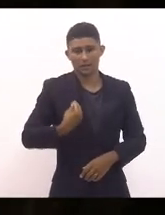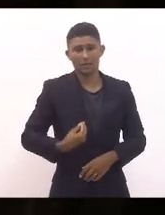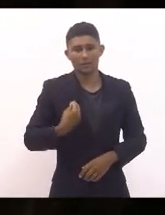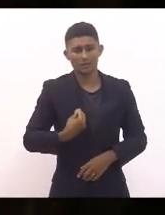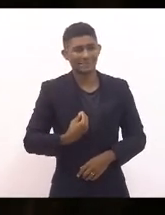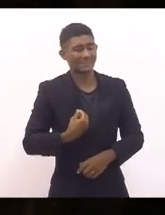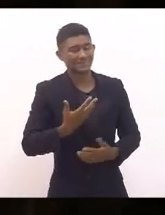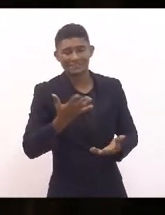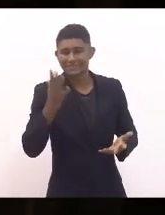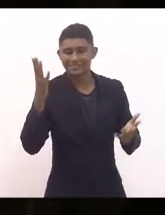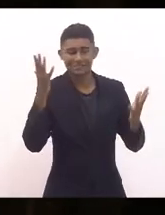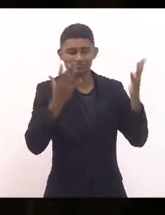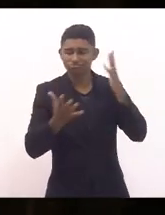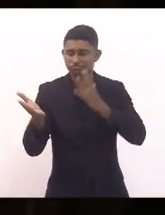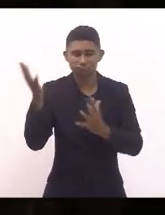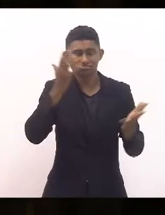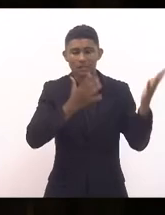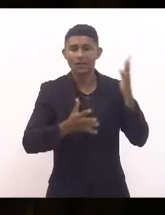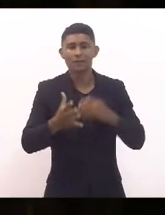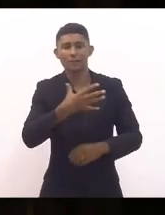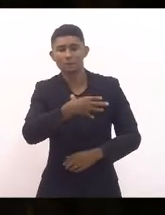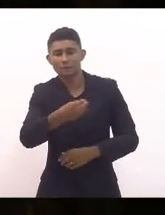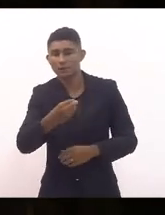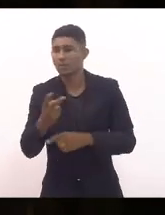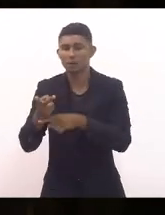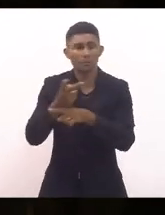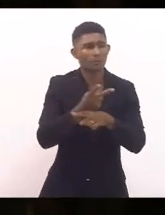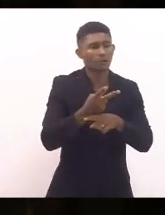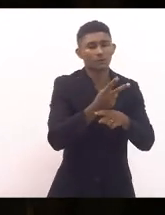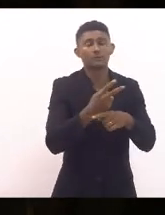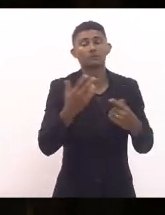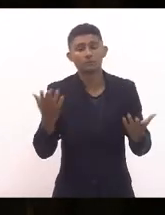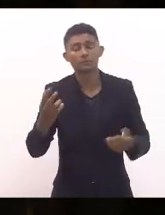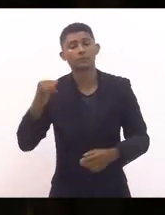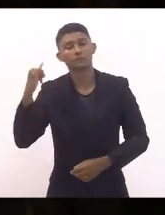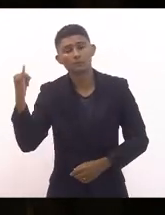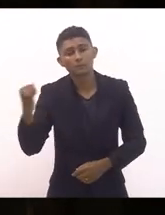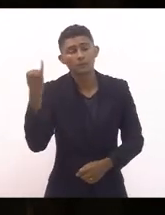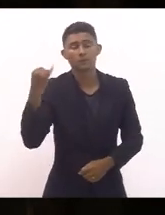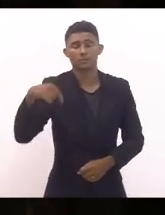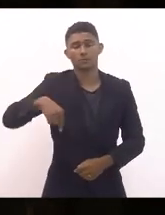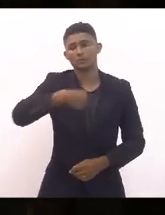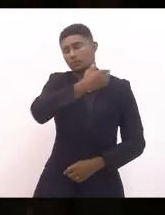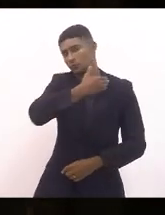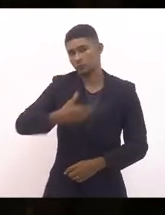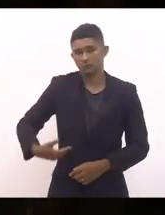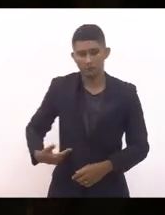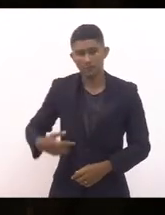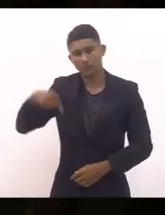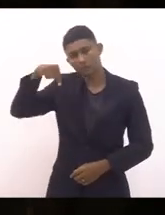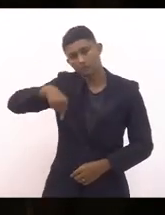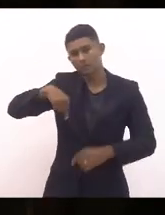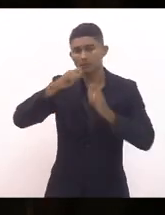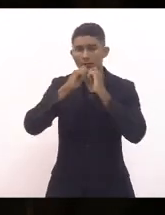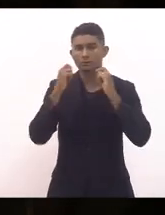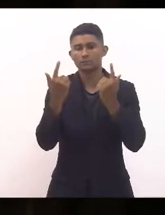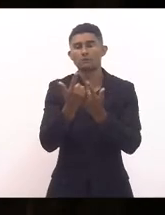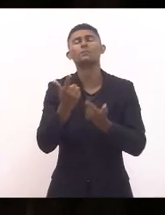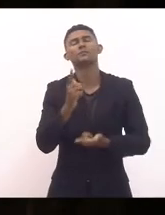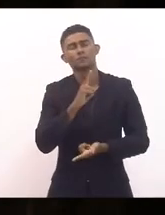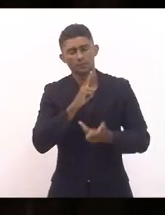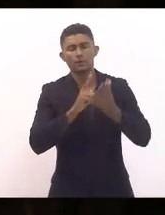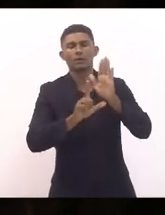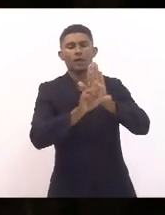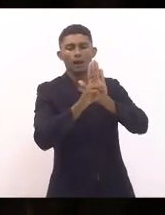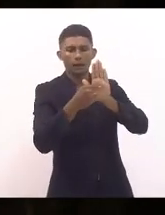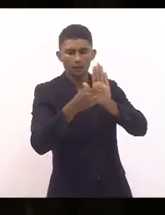de encontrar os seus filhos. É importante que o poder público aprove aqui, o parlamento tem legislações que estão sendo